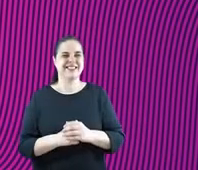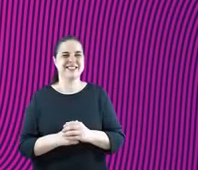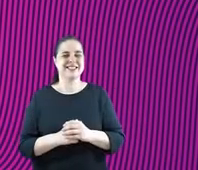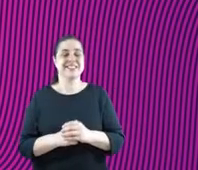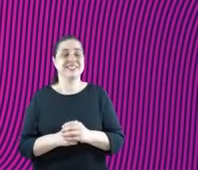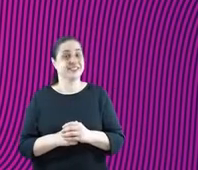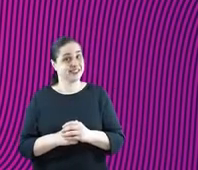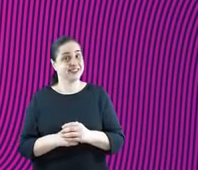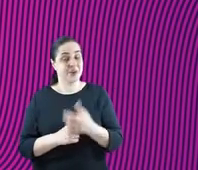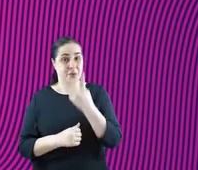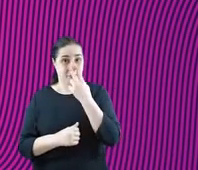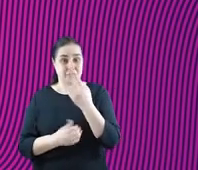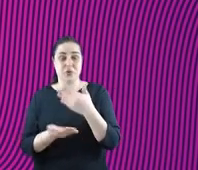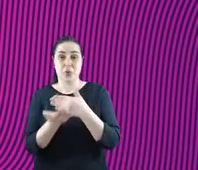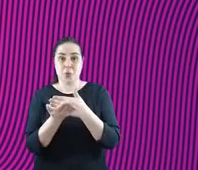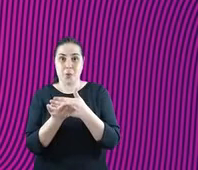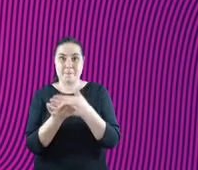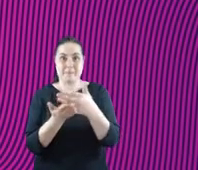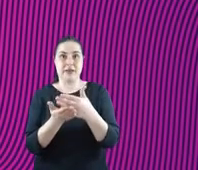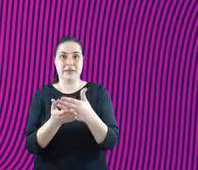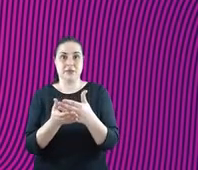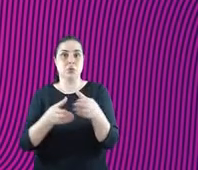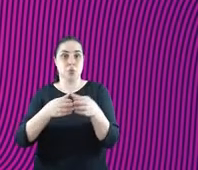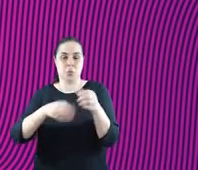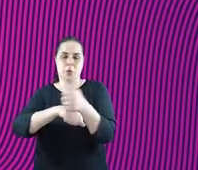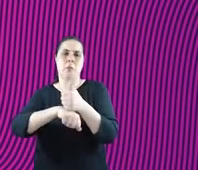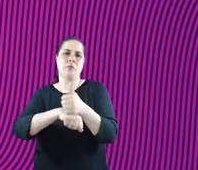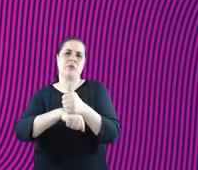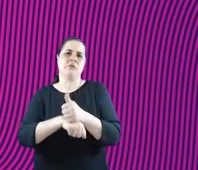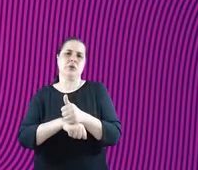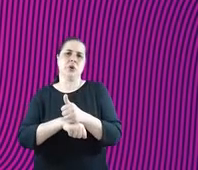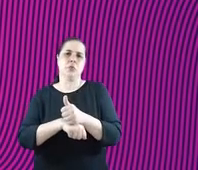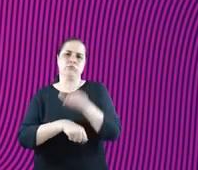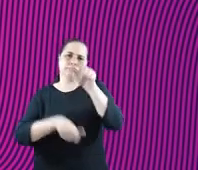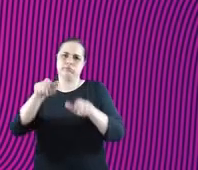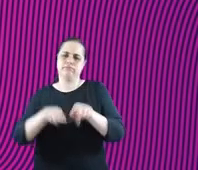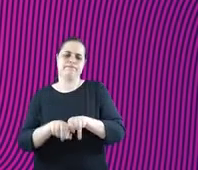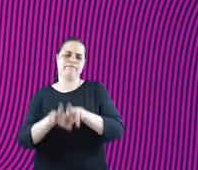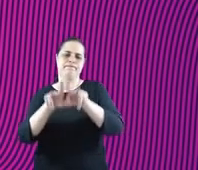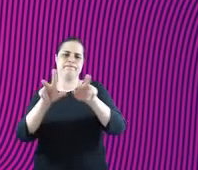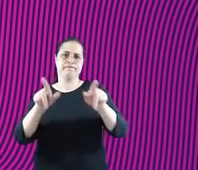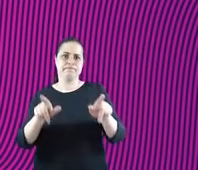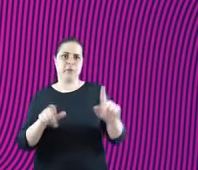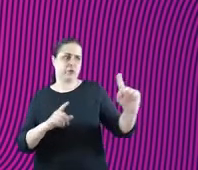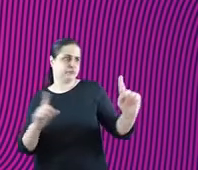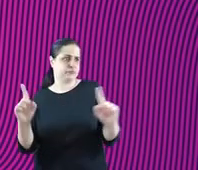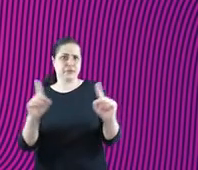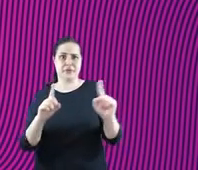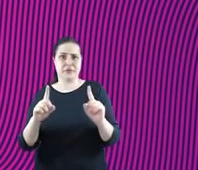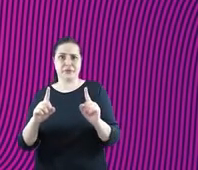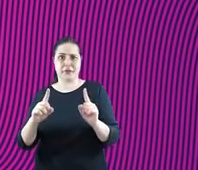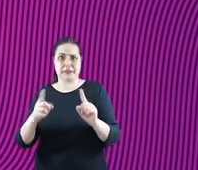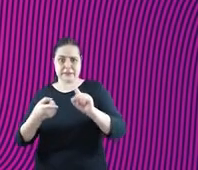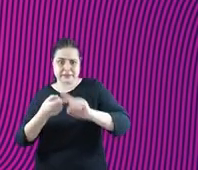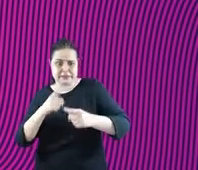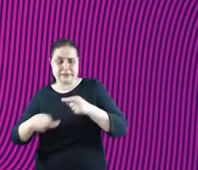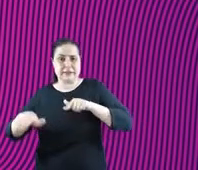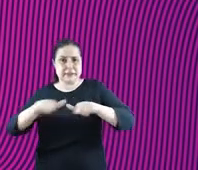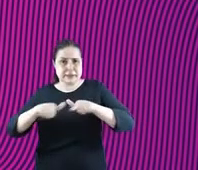começa, né, com essa equipe multidisciplinar, desde o início, né, fazendo logo a